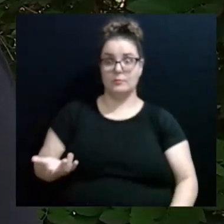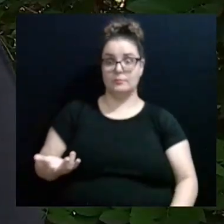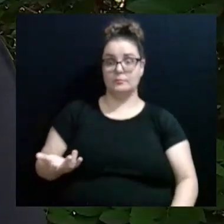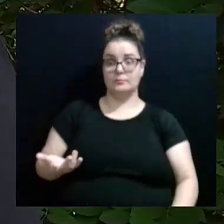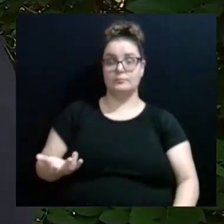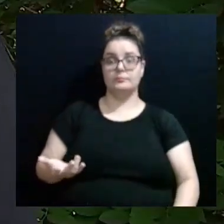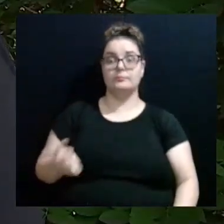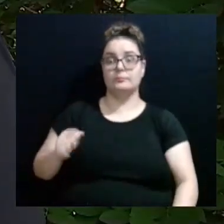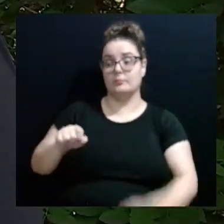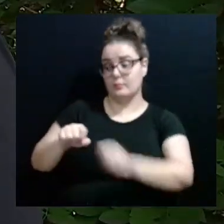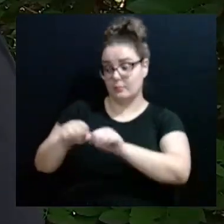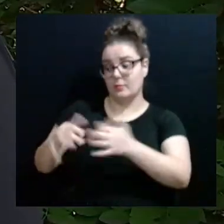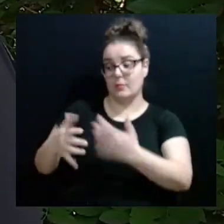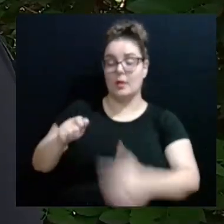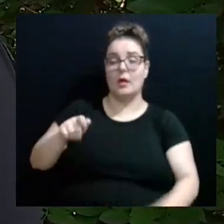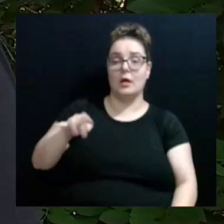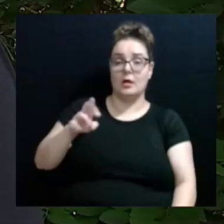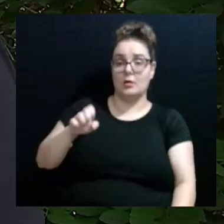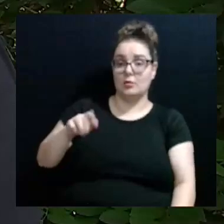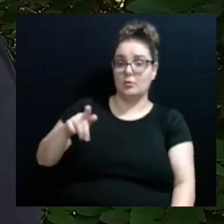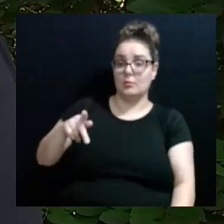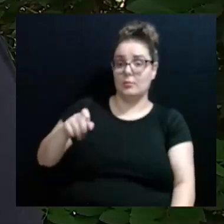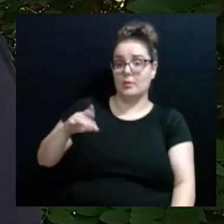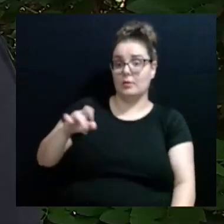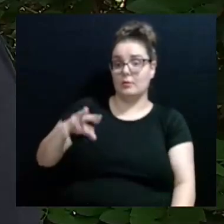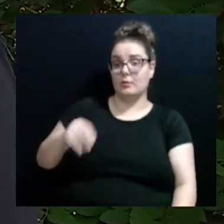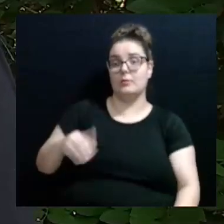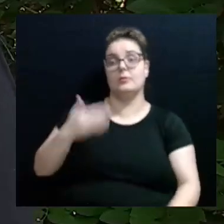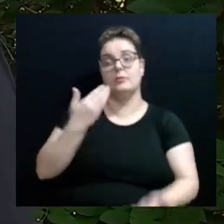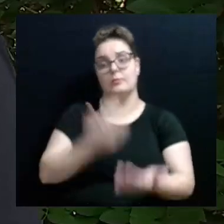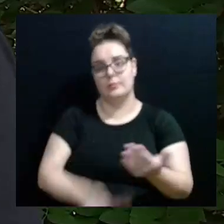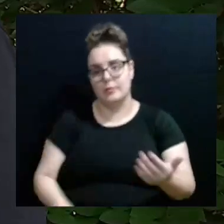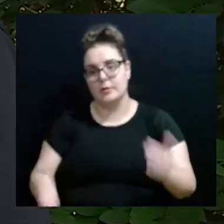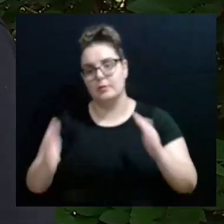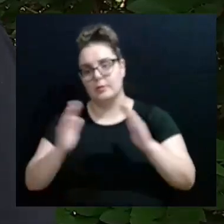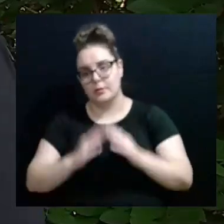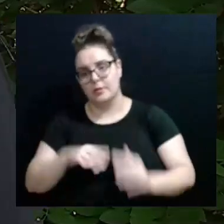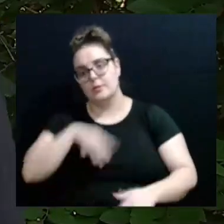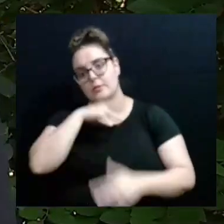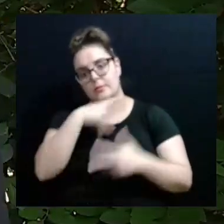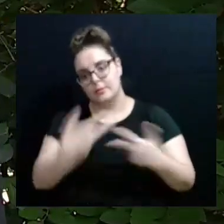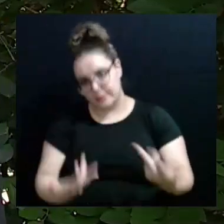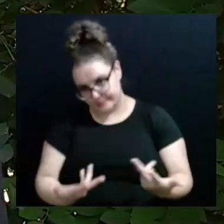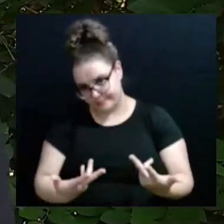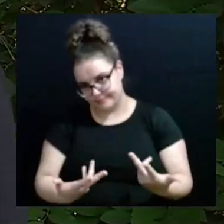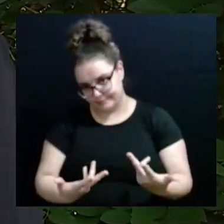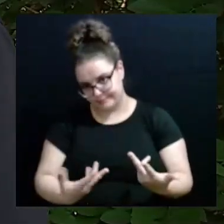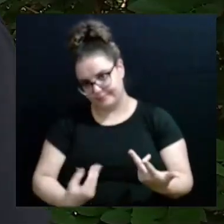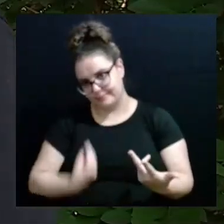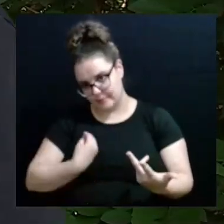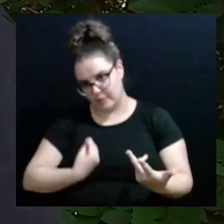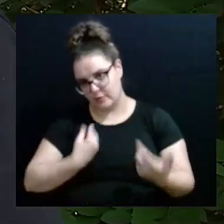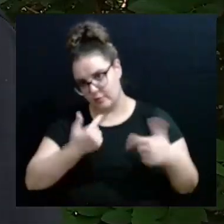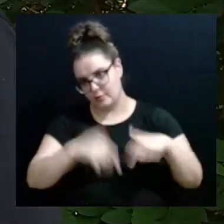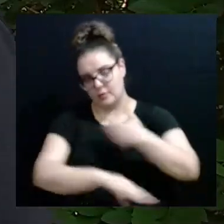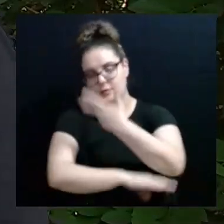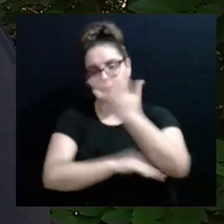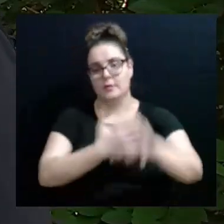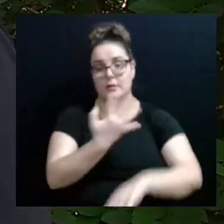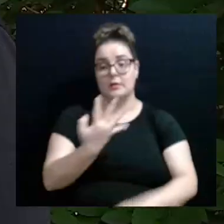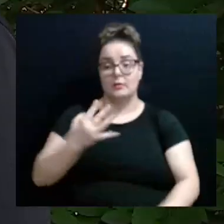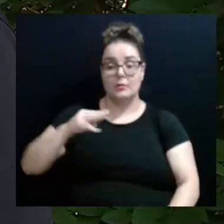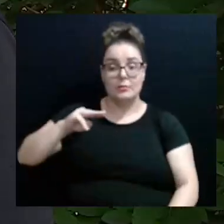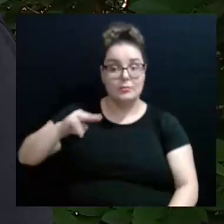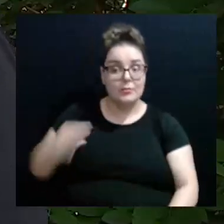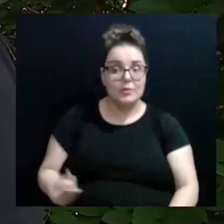agropecuária, né? Os animais estão perdendo suas casas. E aí o que acontece, os saruês? Eles já existem há 4 milhões de anos, né? Nesses últimos anos,